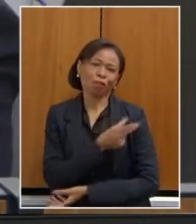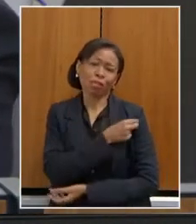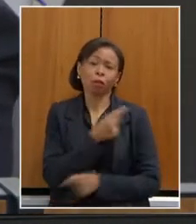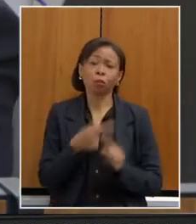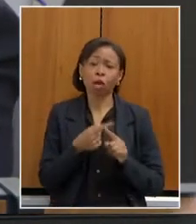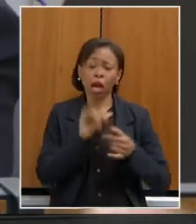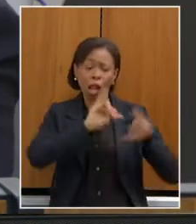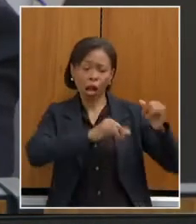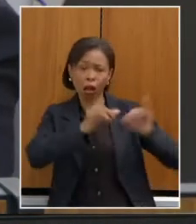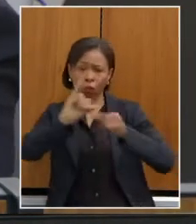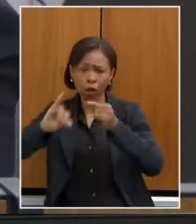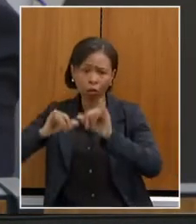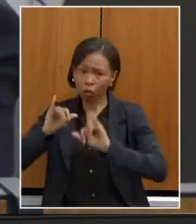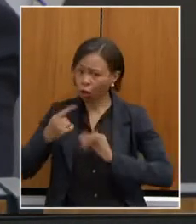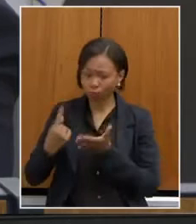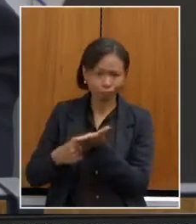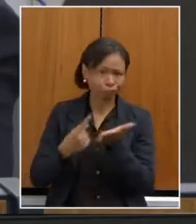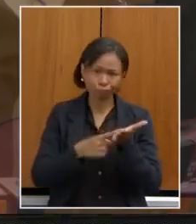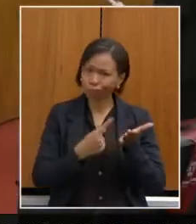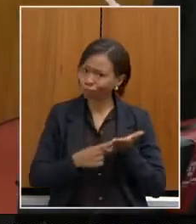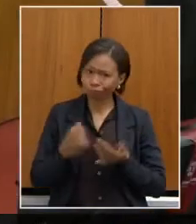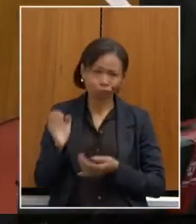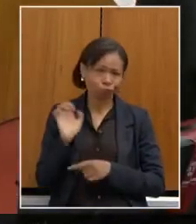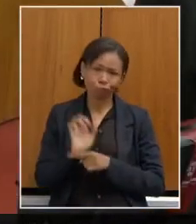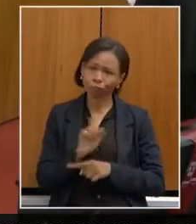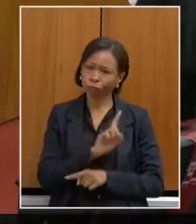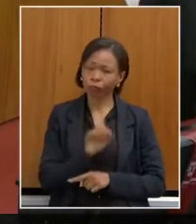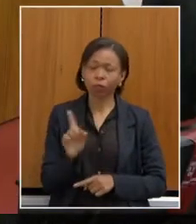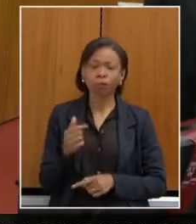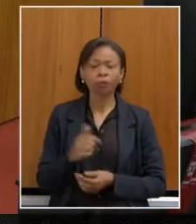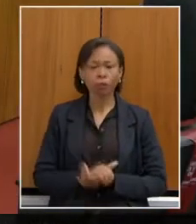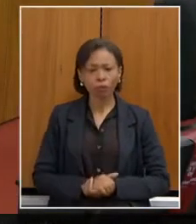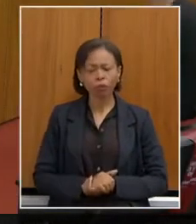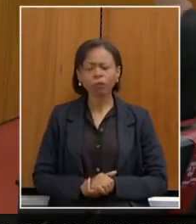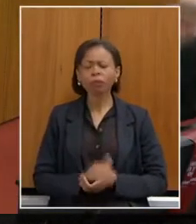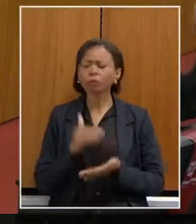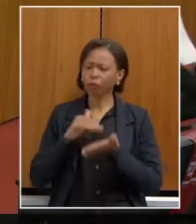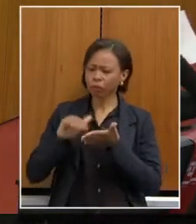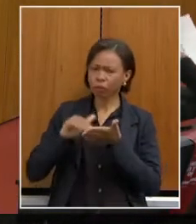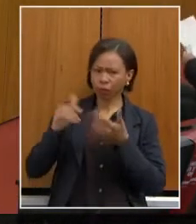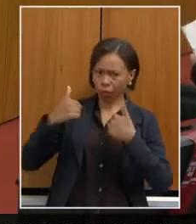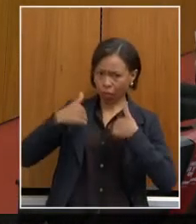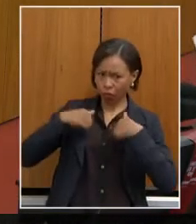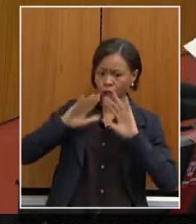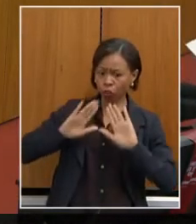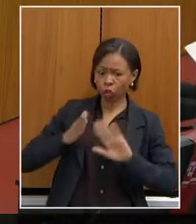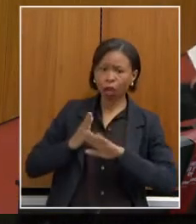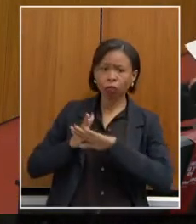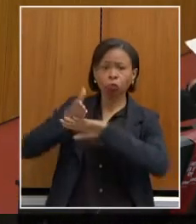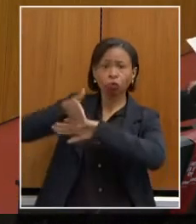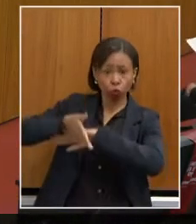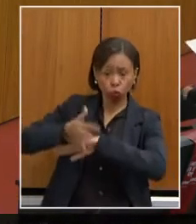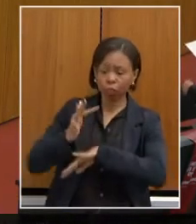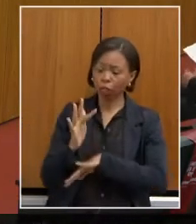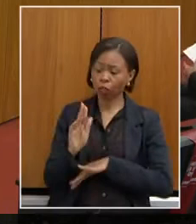estados. Secretário, eu estive pessoalmente na FUNED e percebo, óbvio, a grande capacidade técnica do corpo da FUNED,